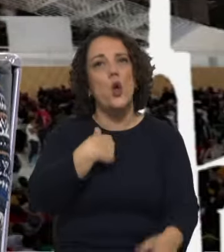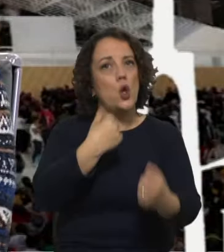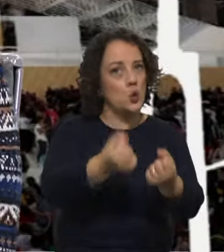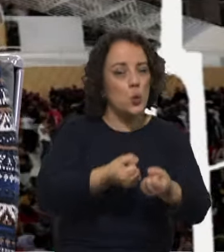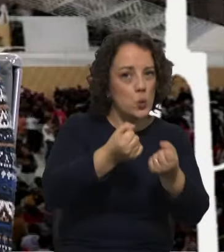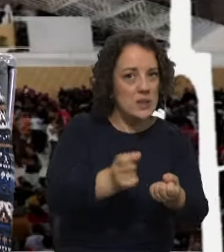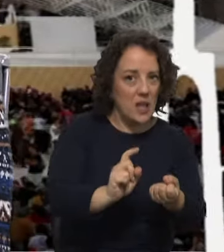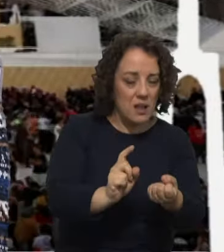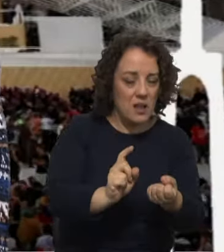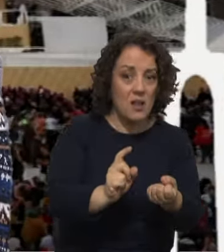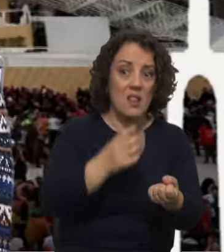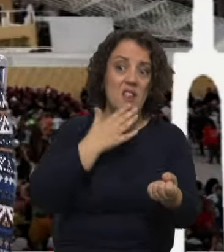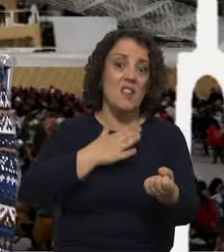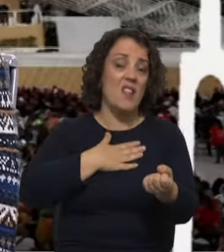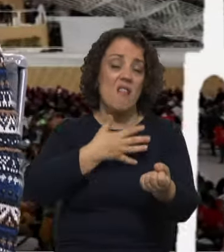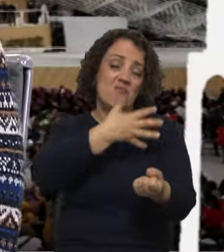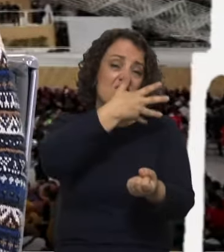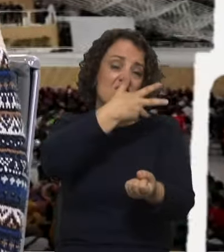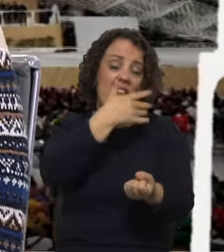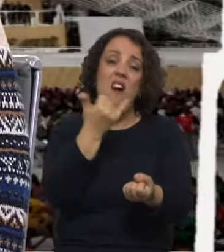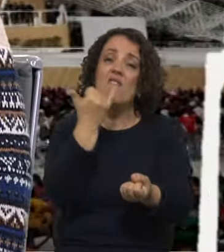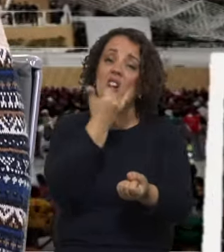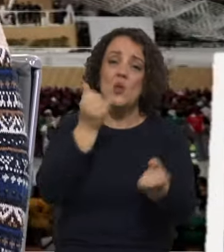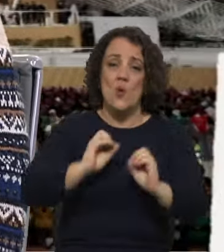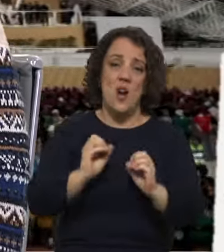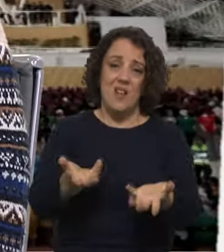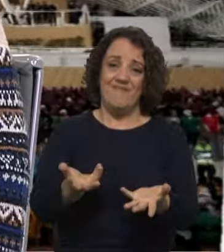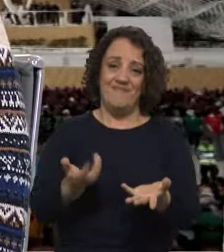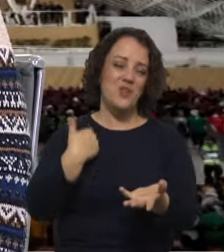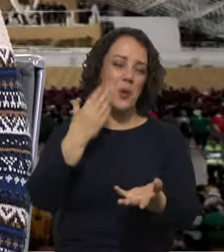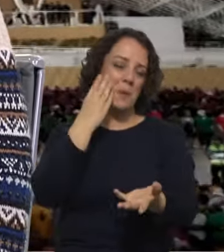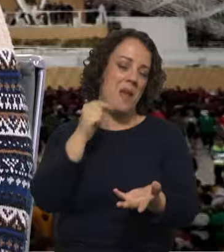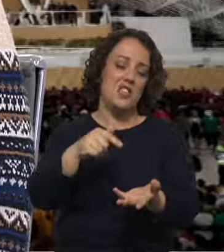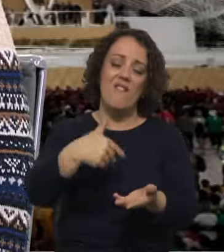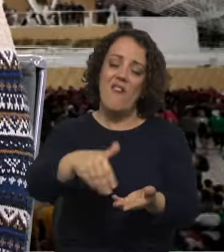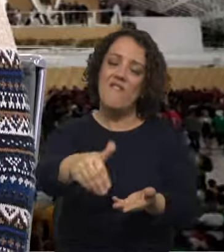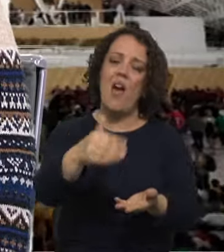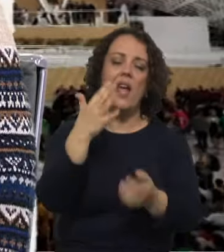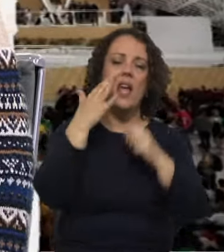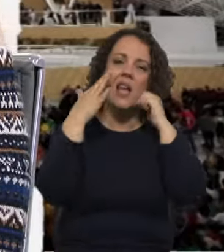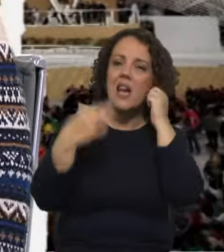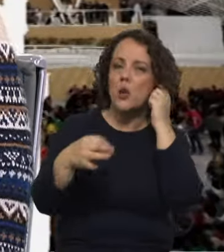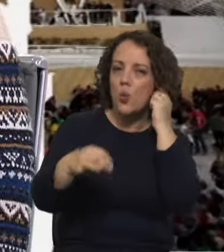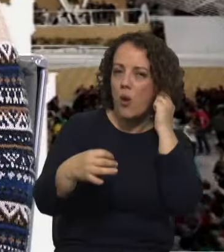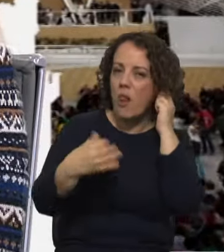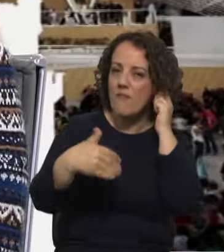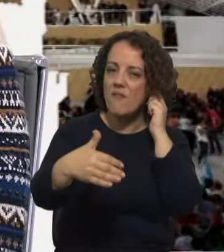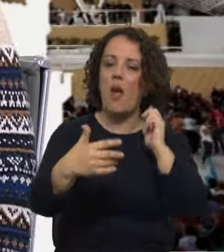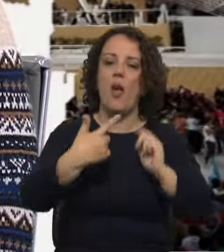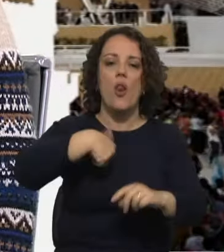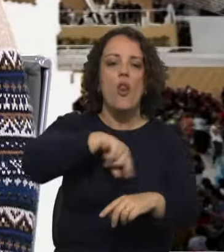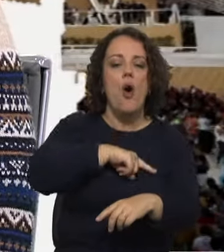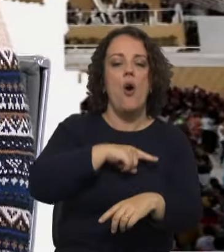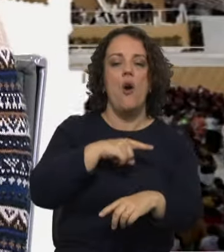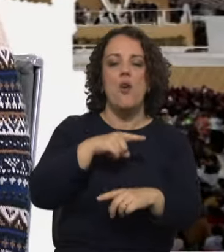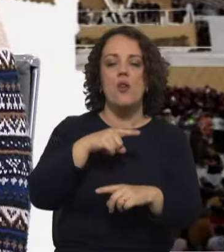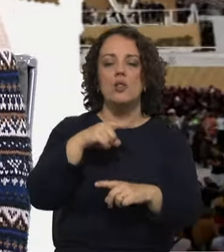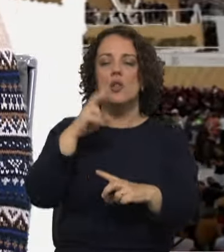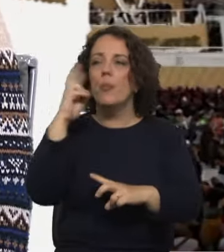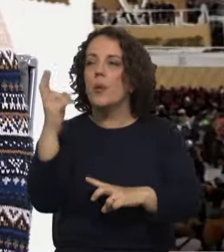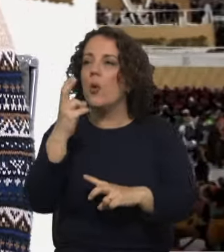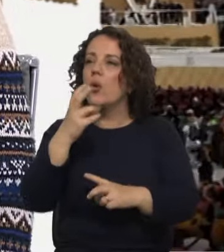ser infelizes e Portanto acho que naturalmente Isto vai acontecer est a procura de daquilo que nos é essencial acho que